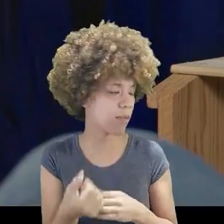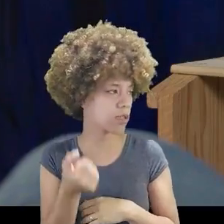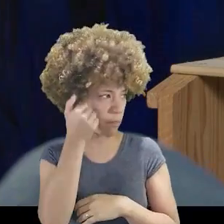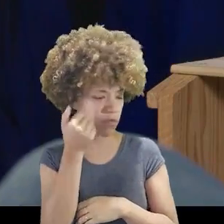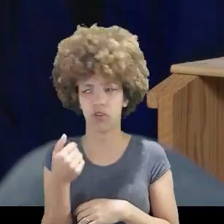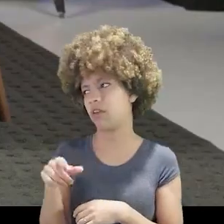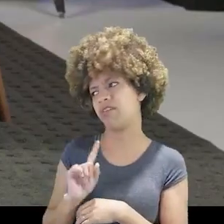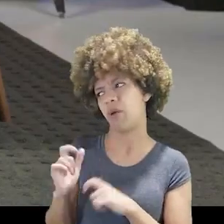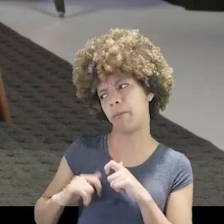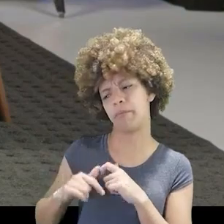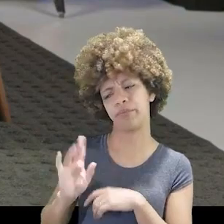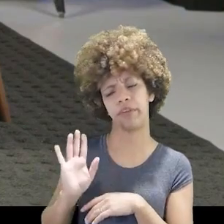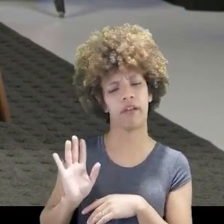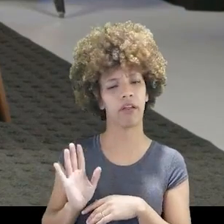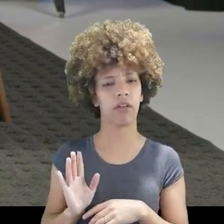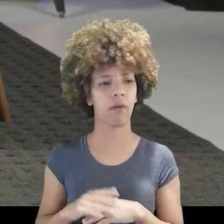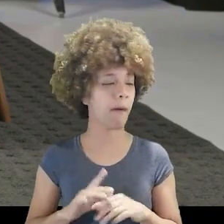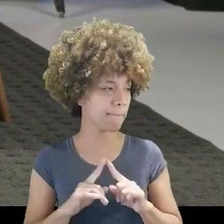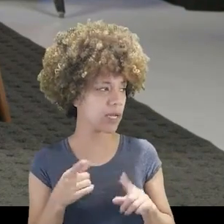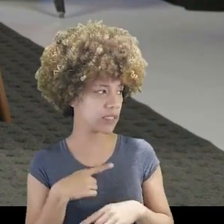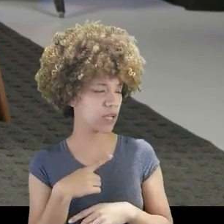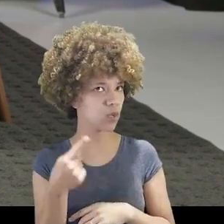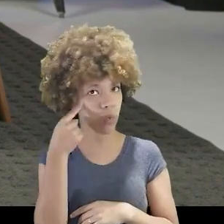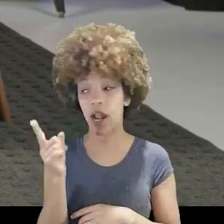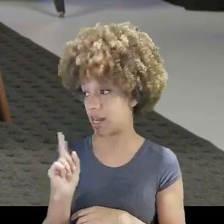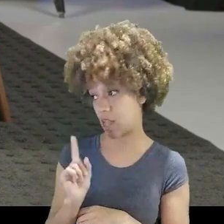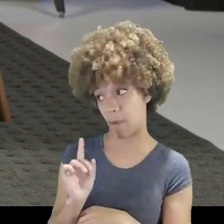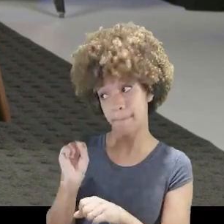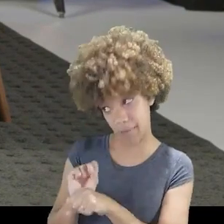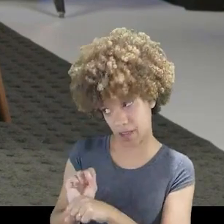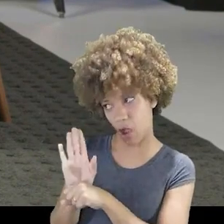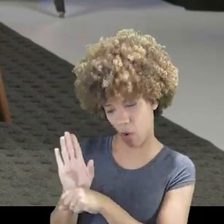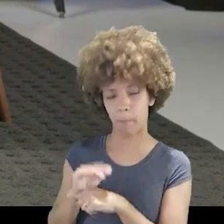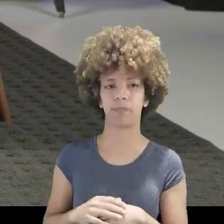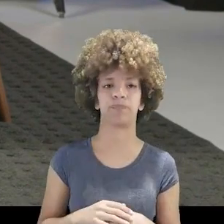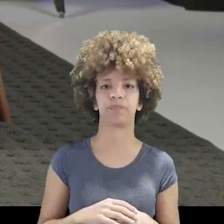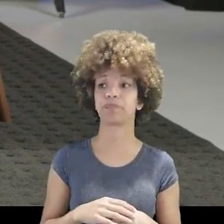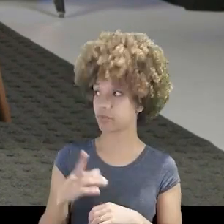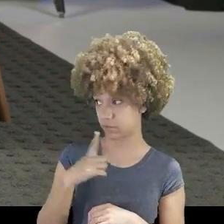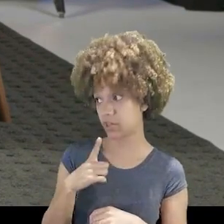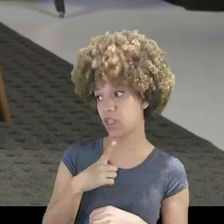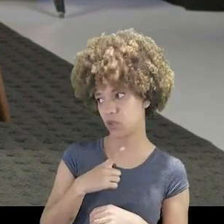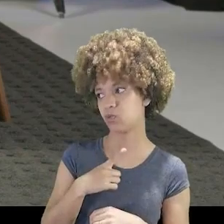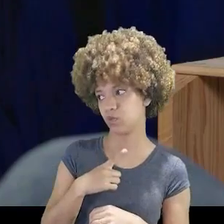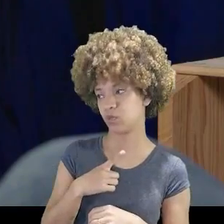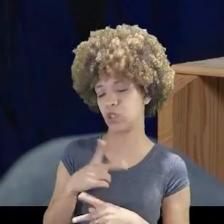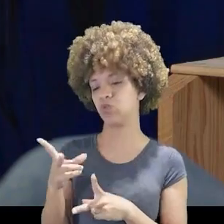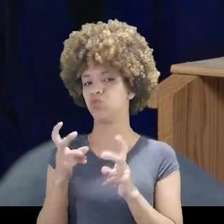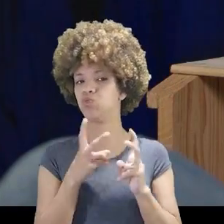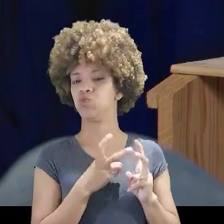depois da nossa repente isso é não mas não tem uma intuição do tipo toda espera aí o centro